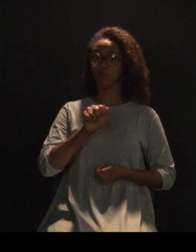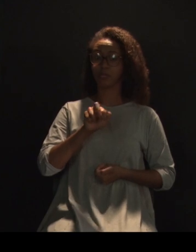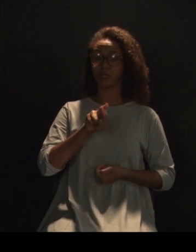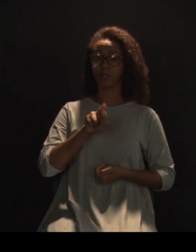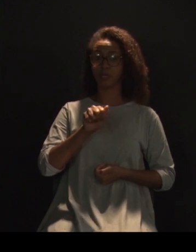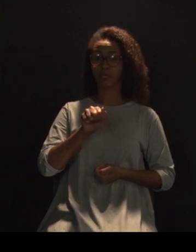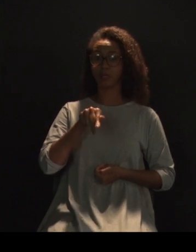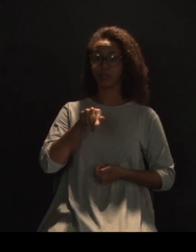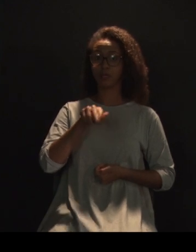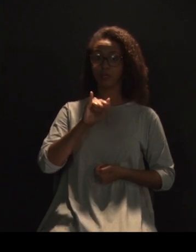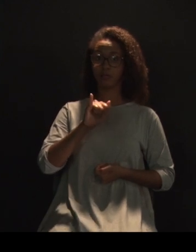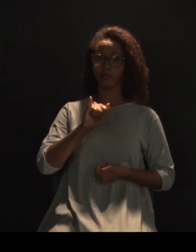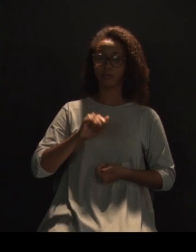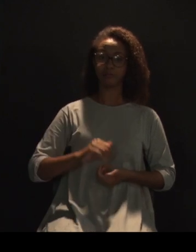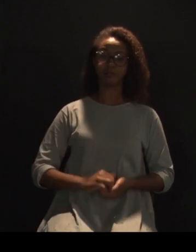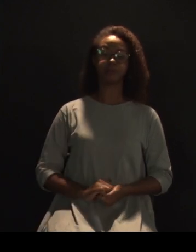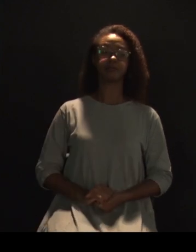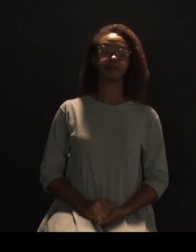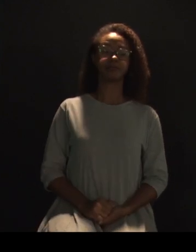ei é